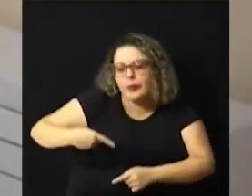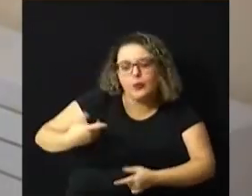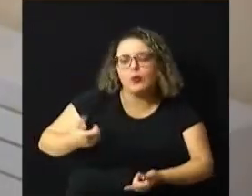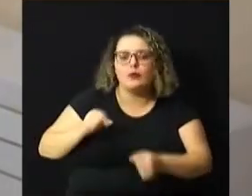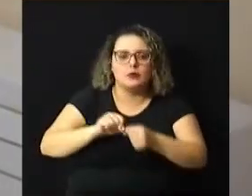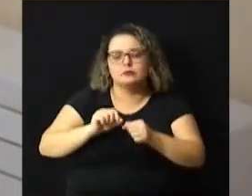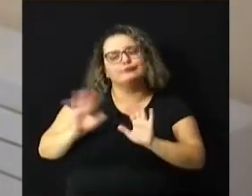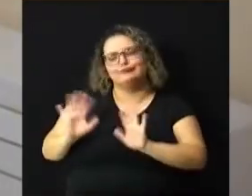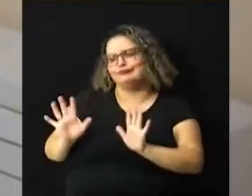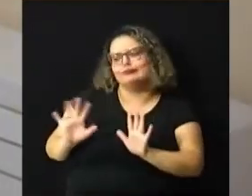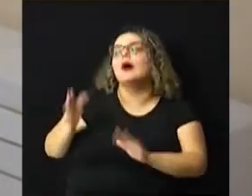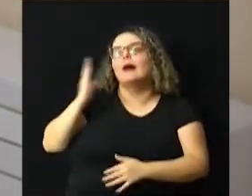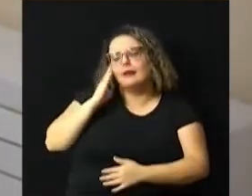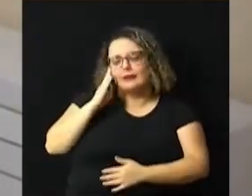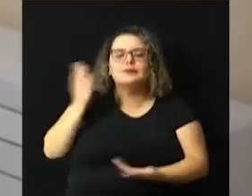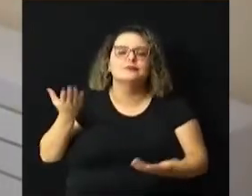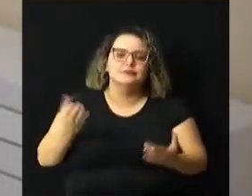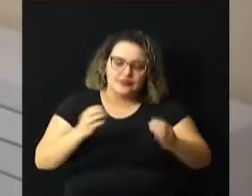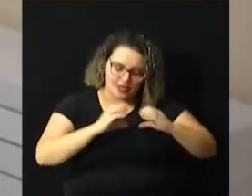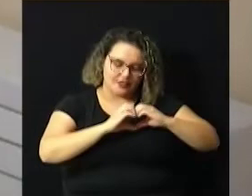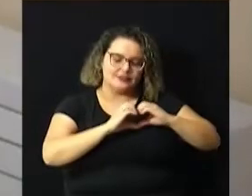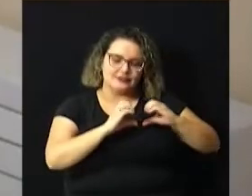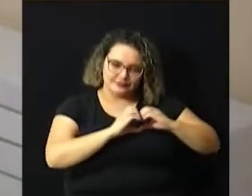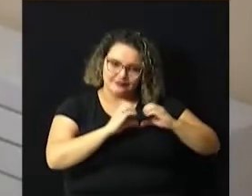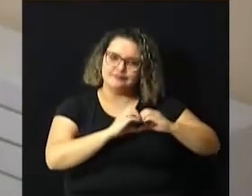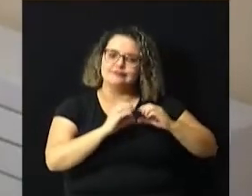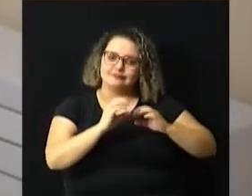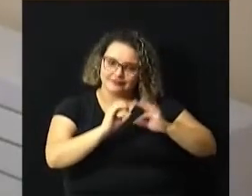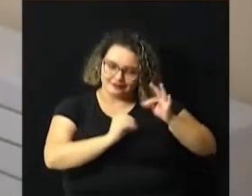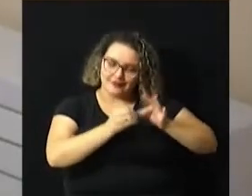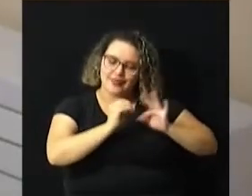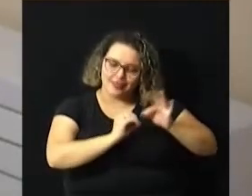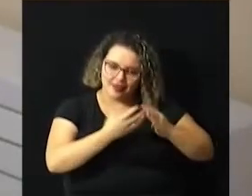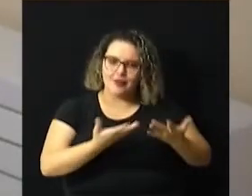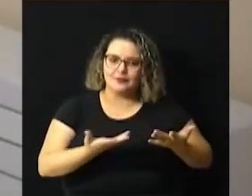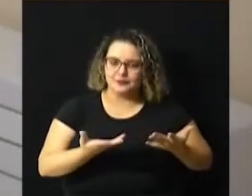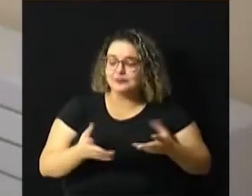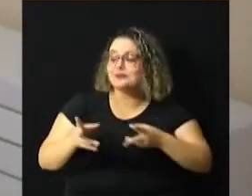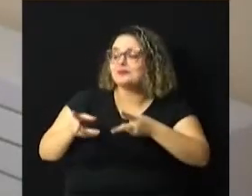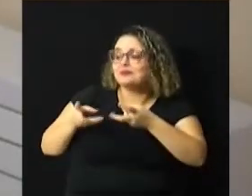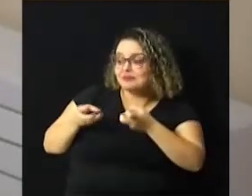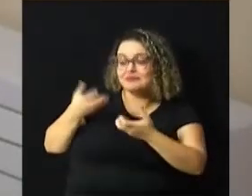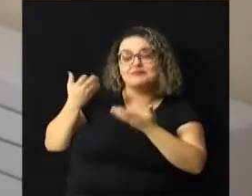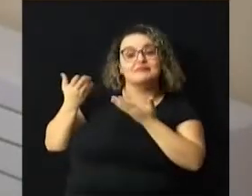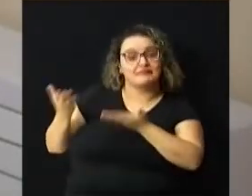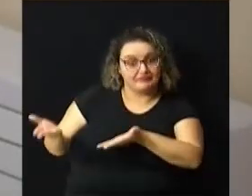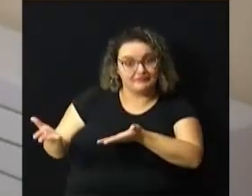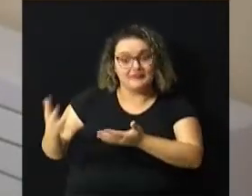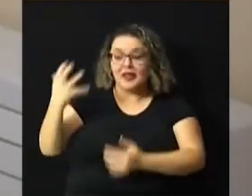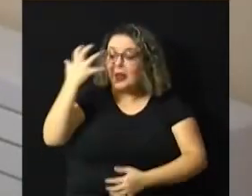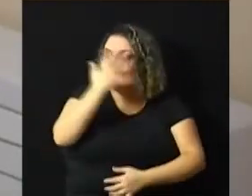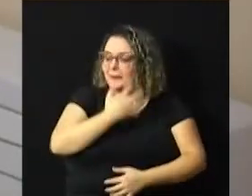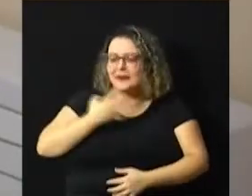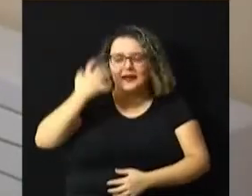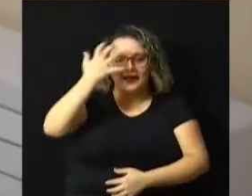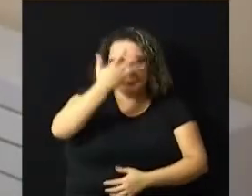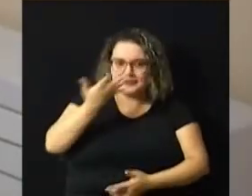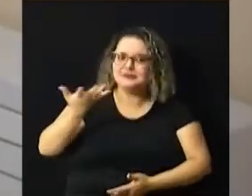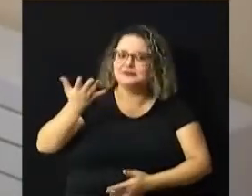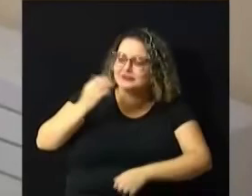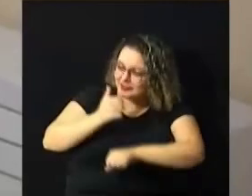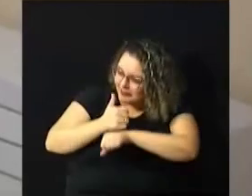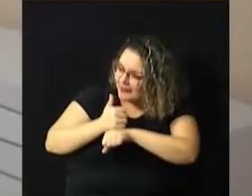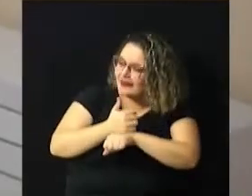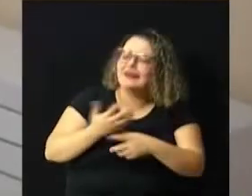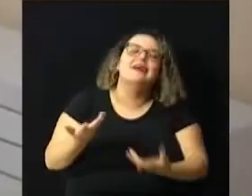essa. Entendi. Você faz que o seu coração bate TO. Dá pra perceber que a Pamela é apaixonada pelo que